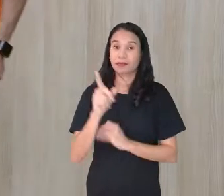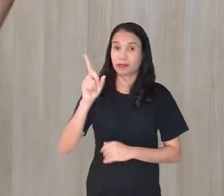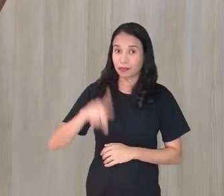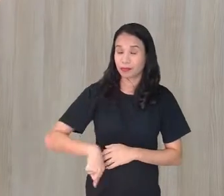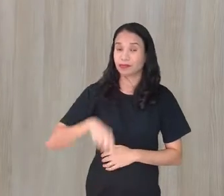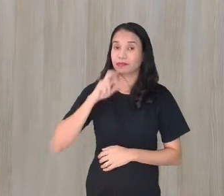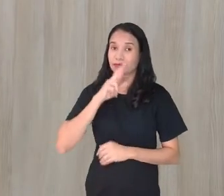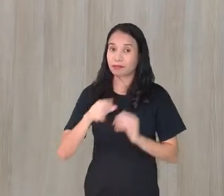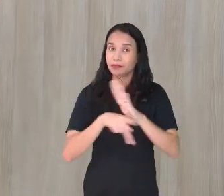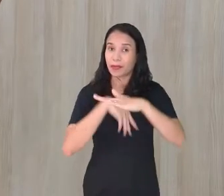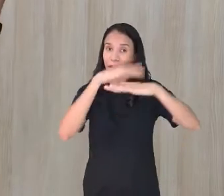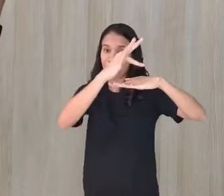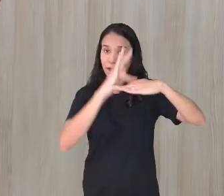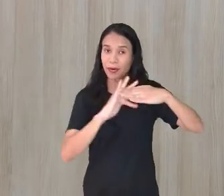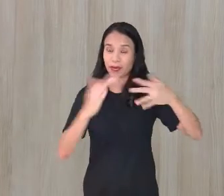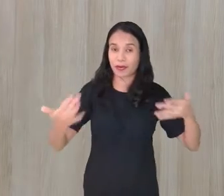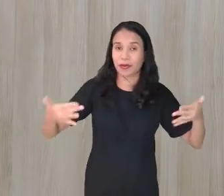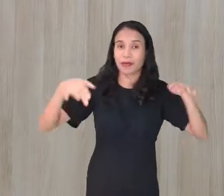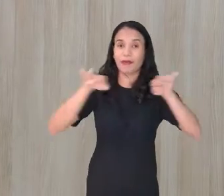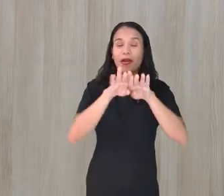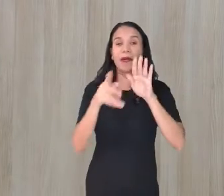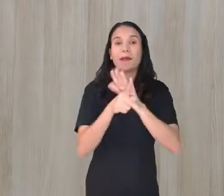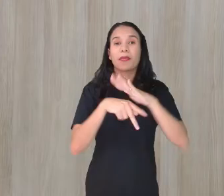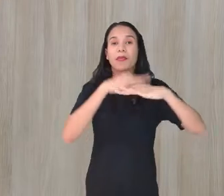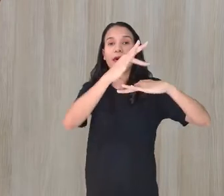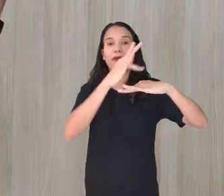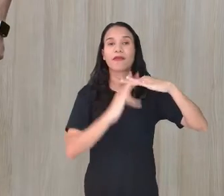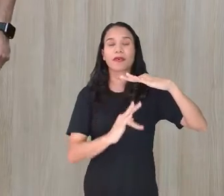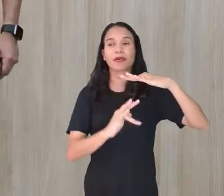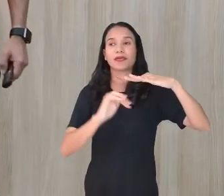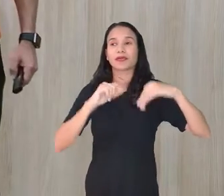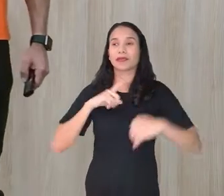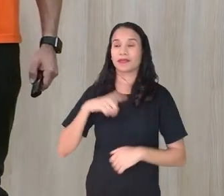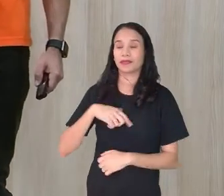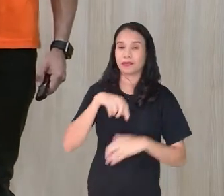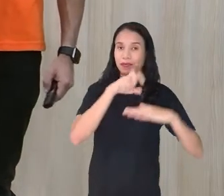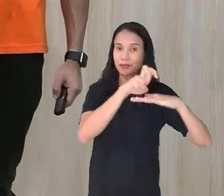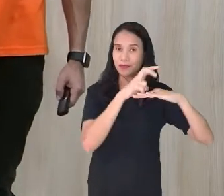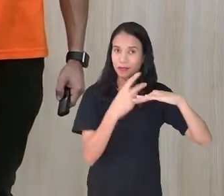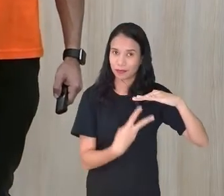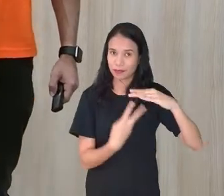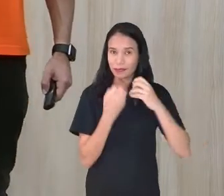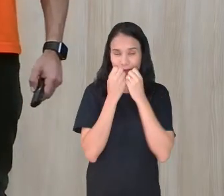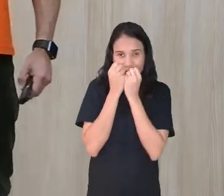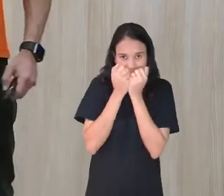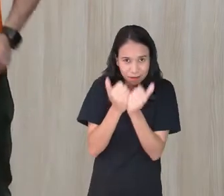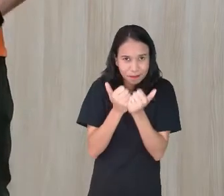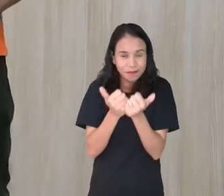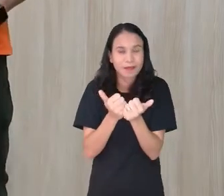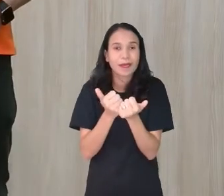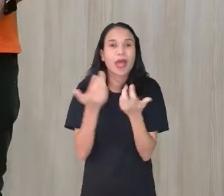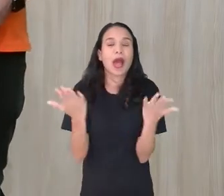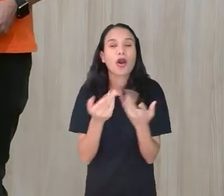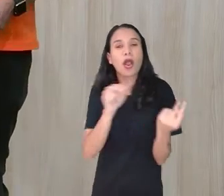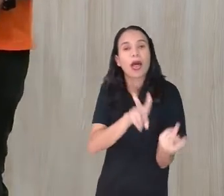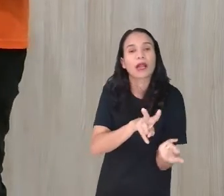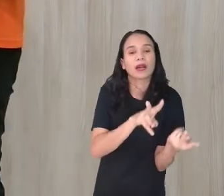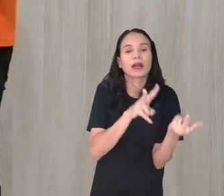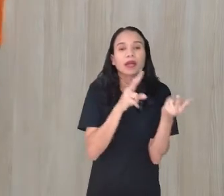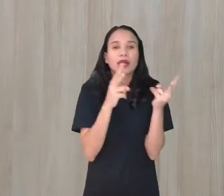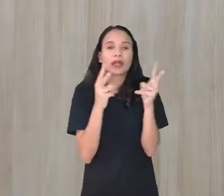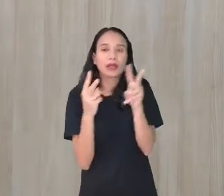décimos é uma fração equivalente à fração 5 meios. Belezinha? Transformando